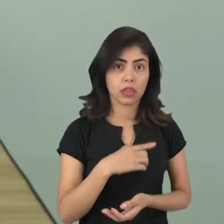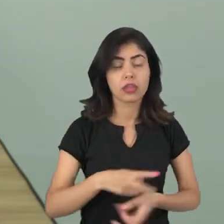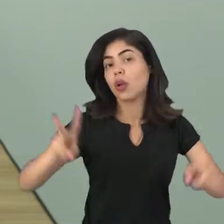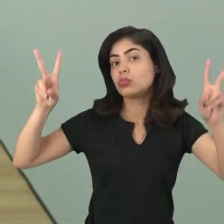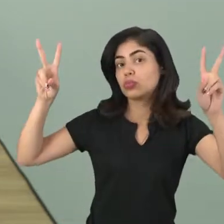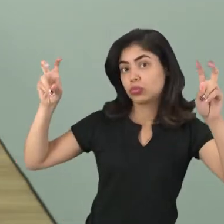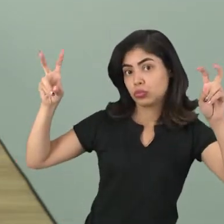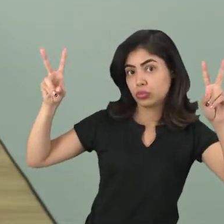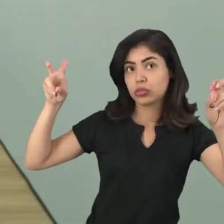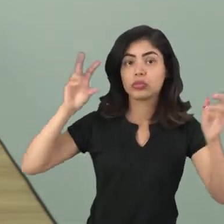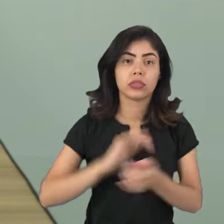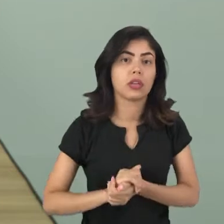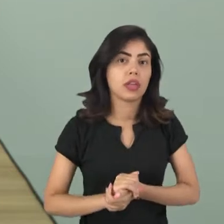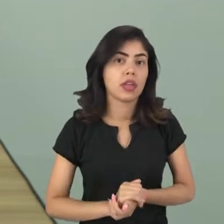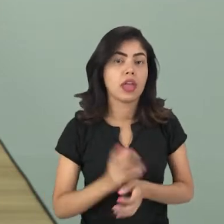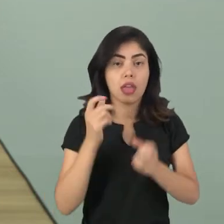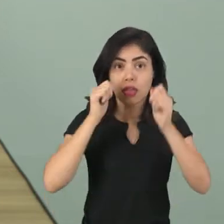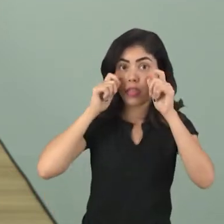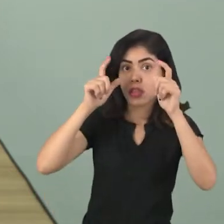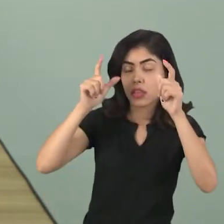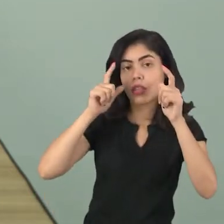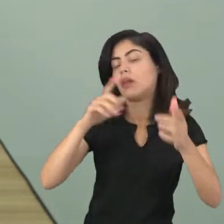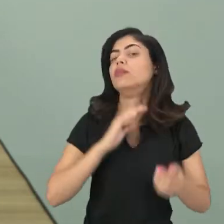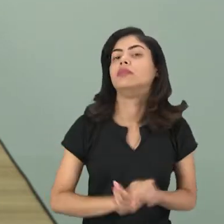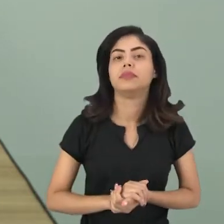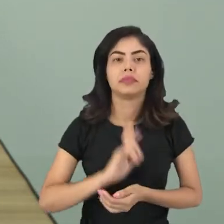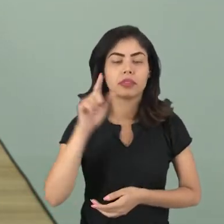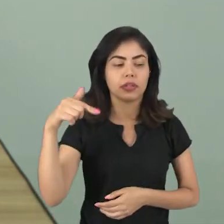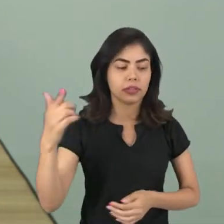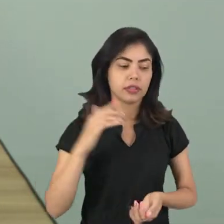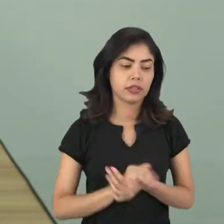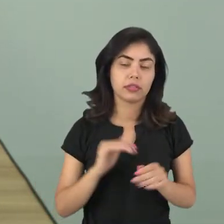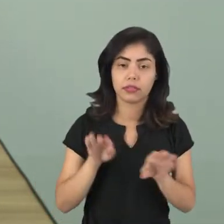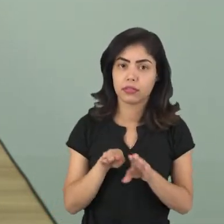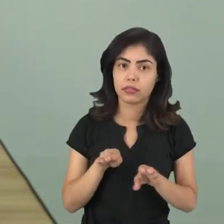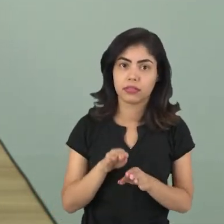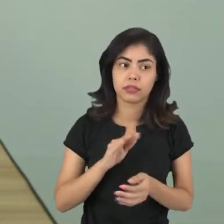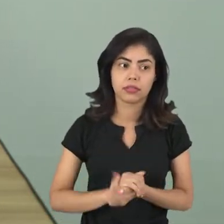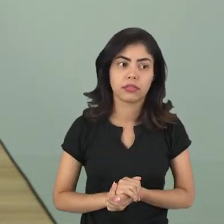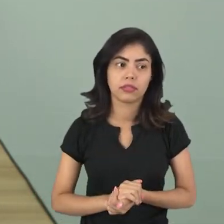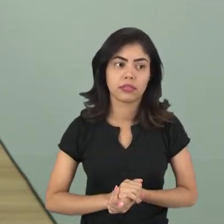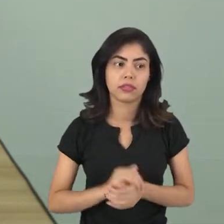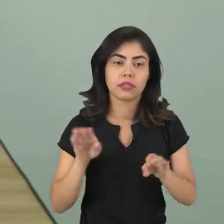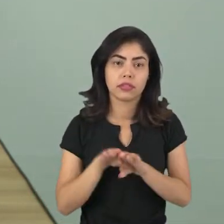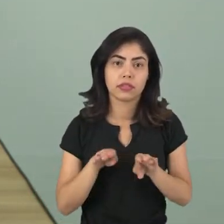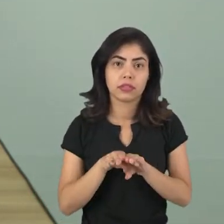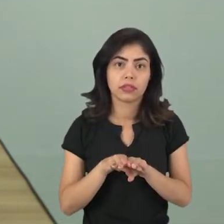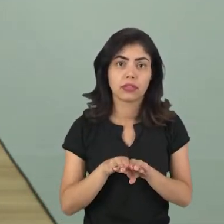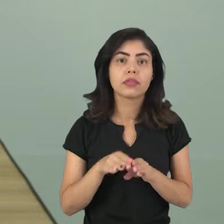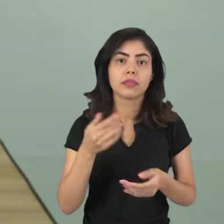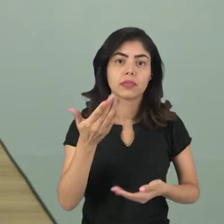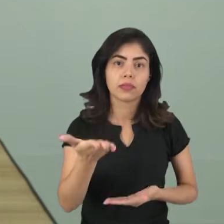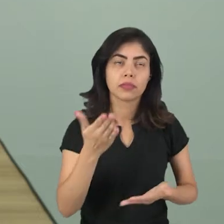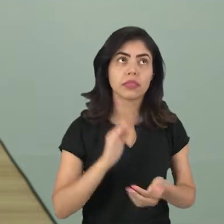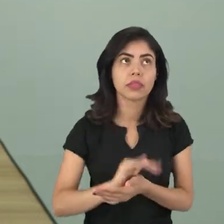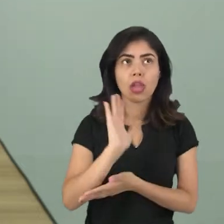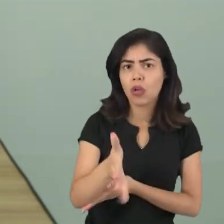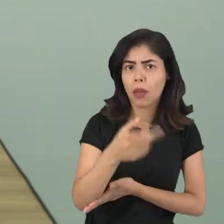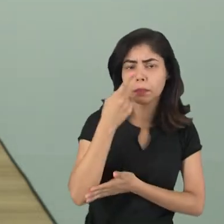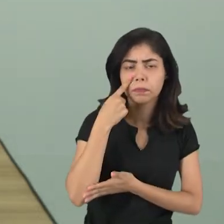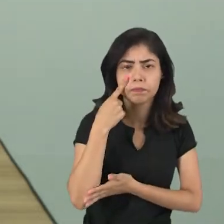chamava atenção para algo, porém estava dando origem às escovas de dentes, né? Já aqui, olha o que